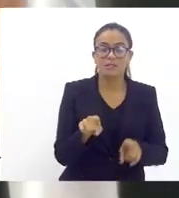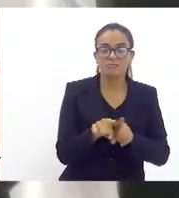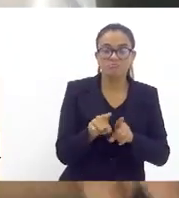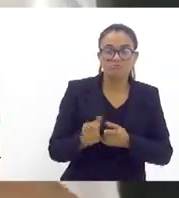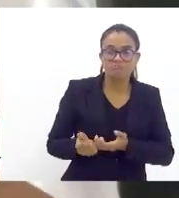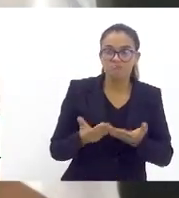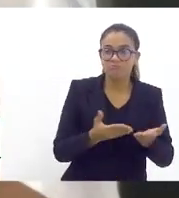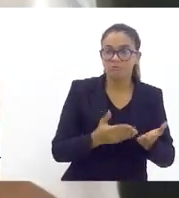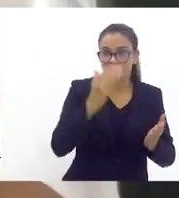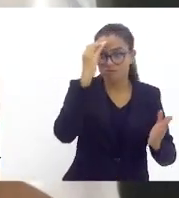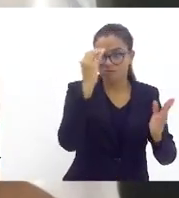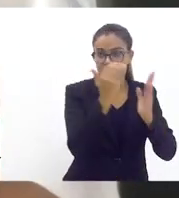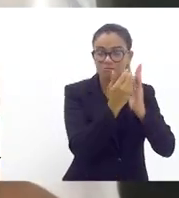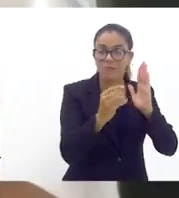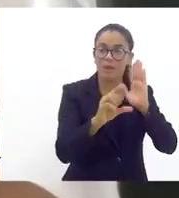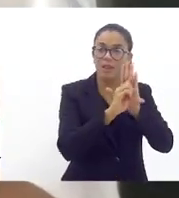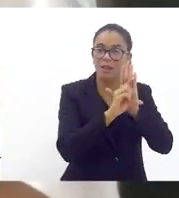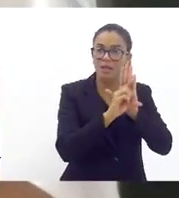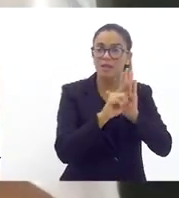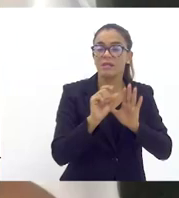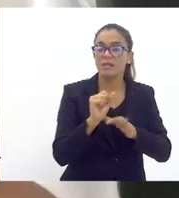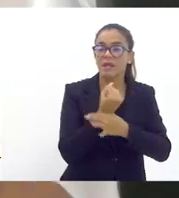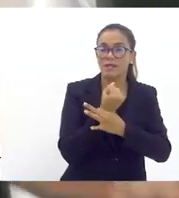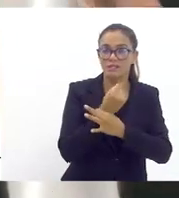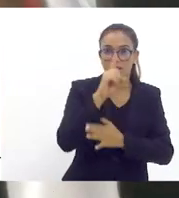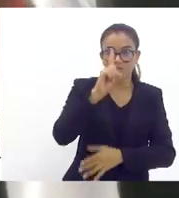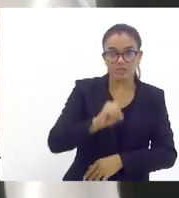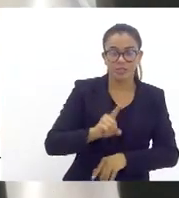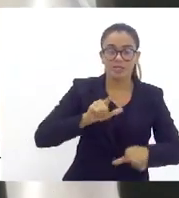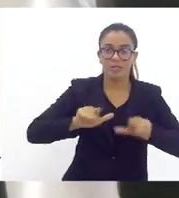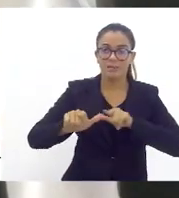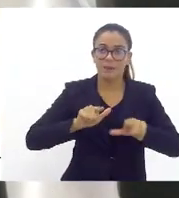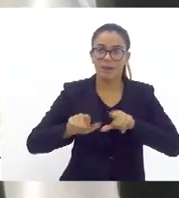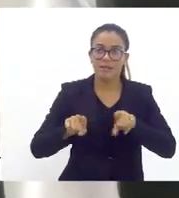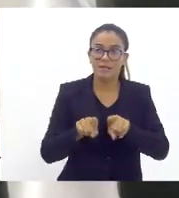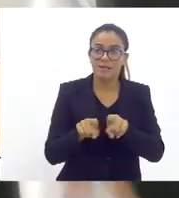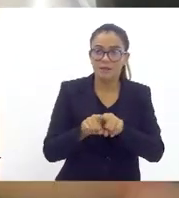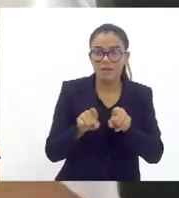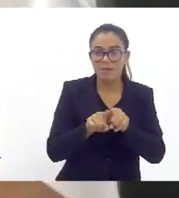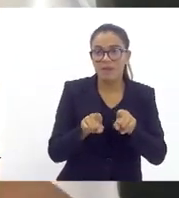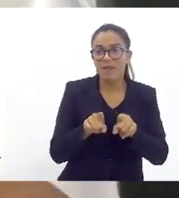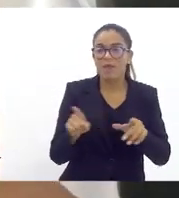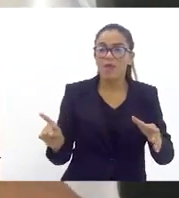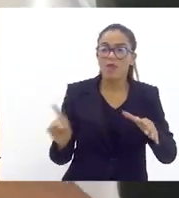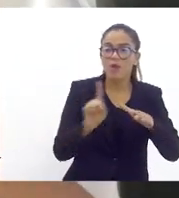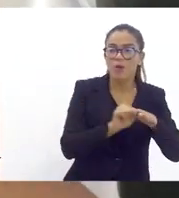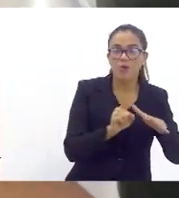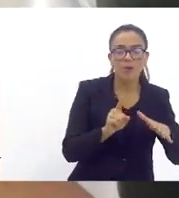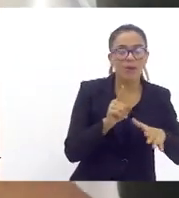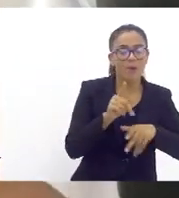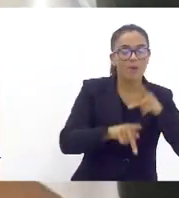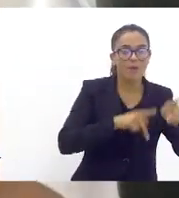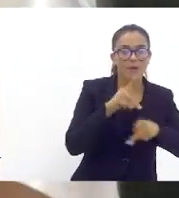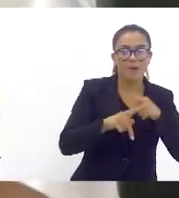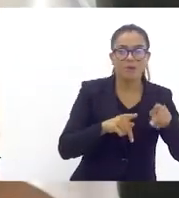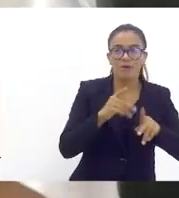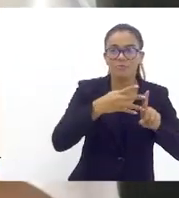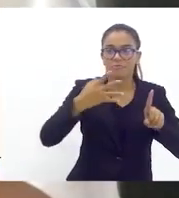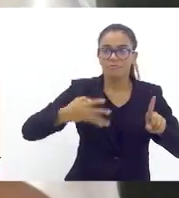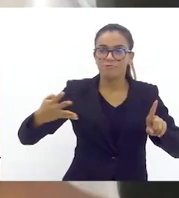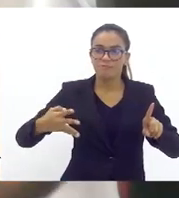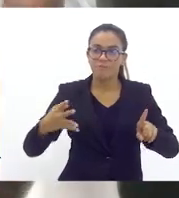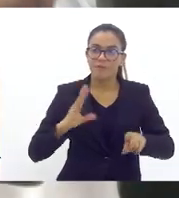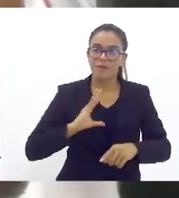estabelecida em lei de garantia dos direitos trabalhistas e alargar isso para incluir população LGBTQIA+, e percentual